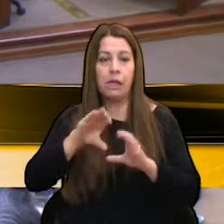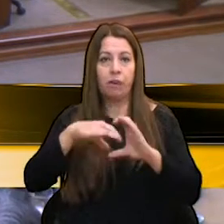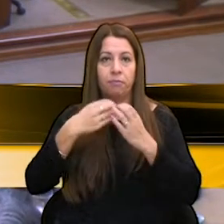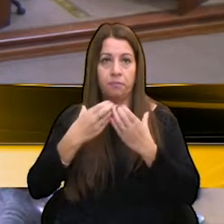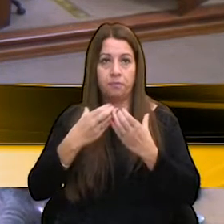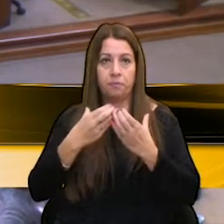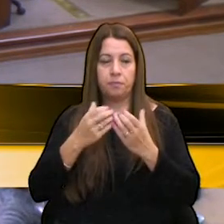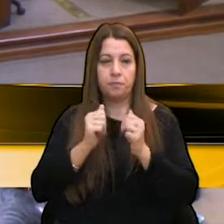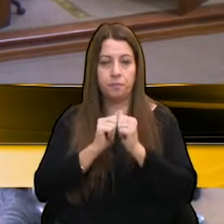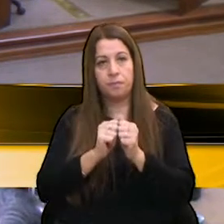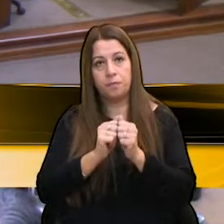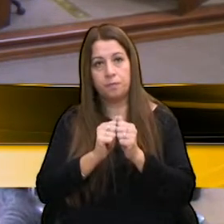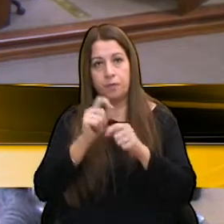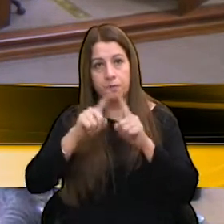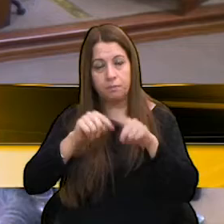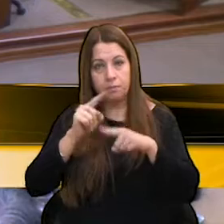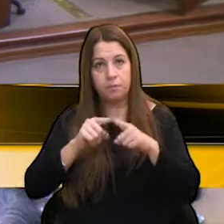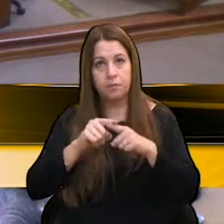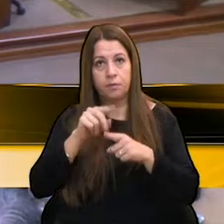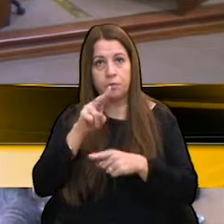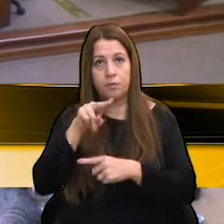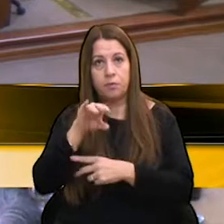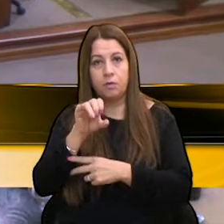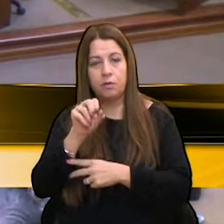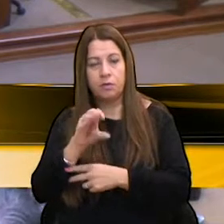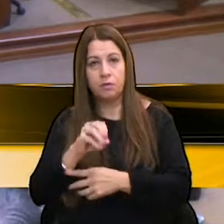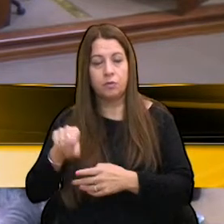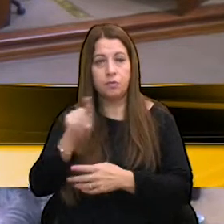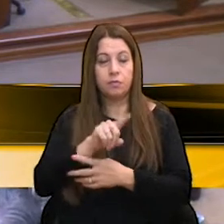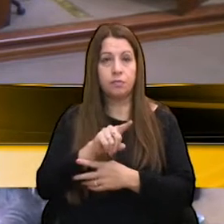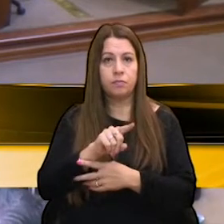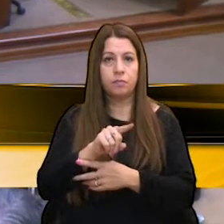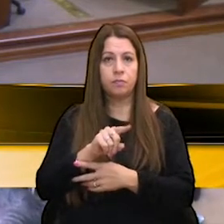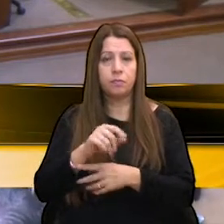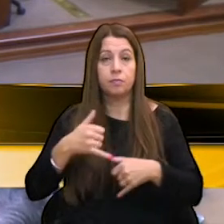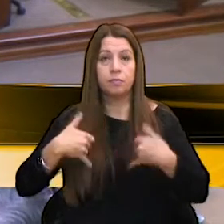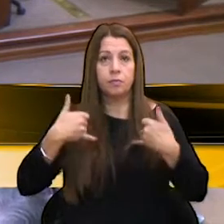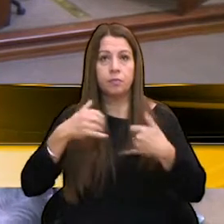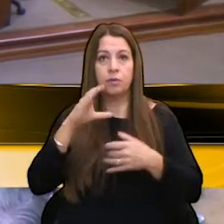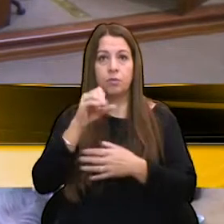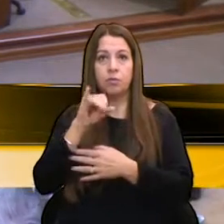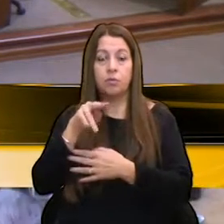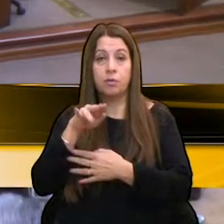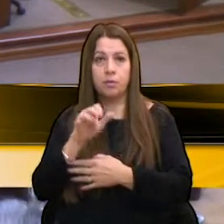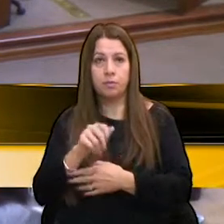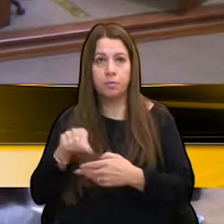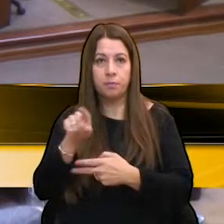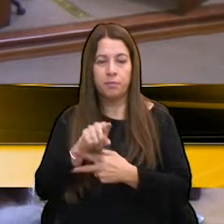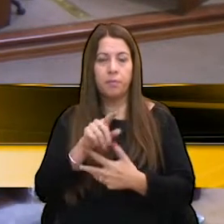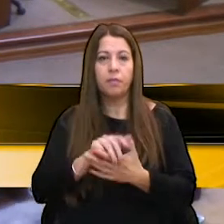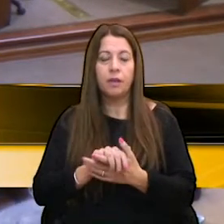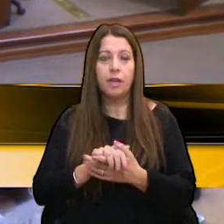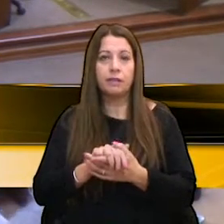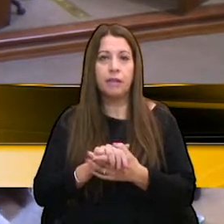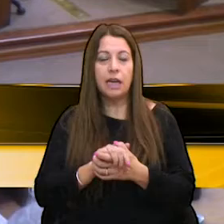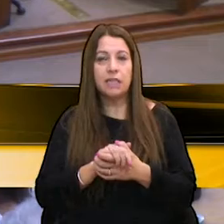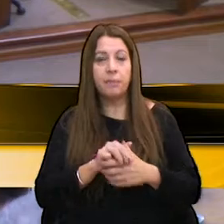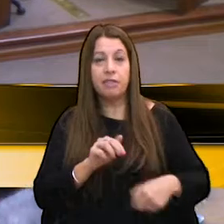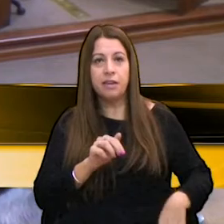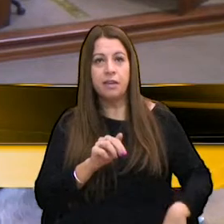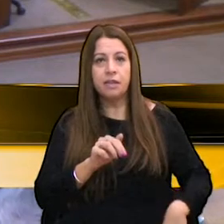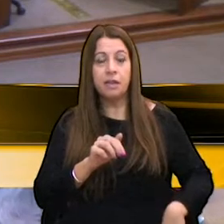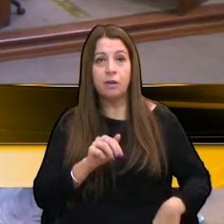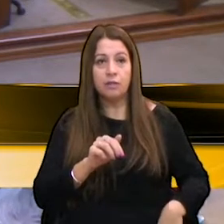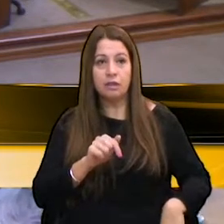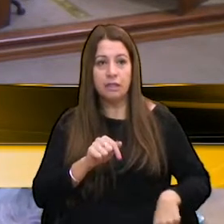Câmara junto a uma atividade da Unesco lá na Universidade de Coimbra. Parabéns por levar o nosso nome, né, para fora, não